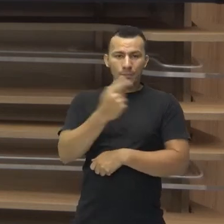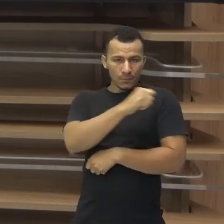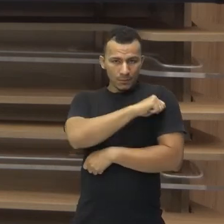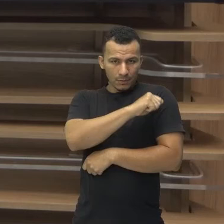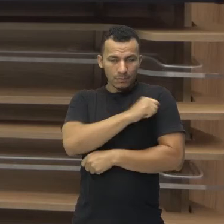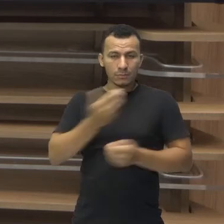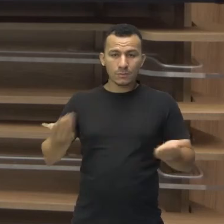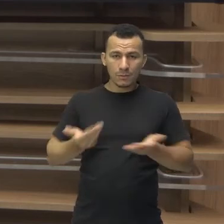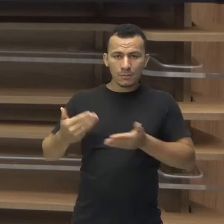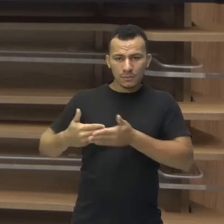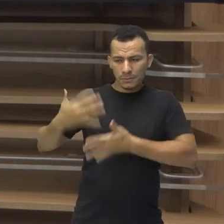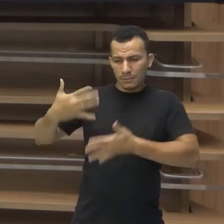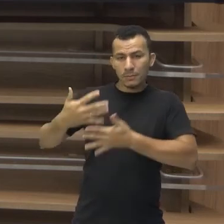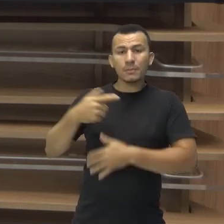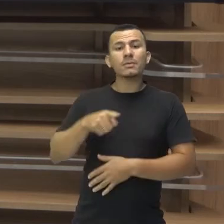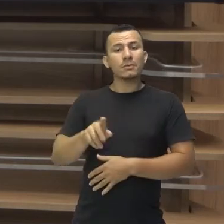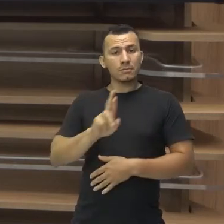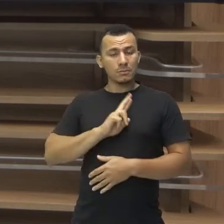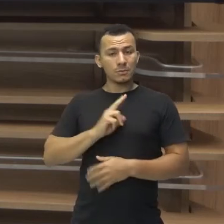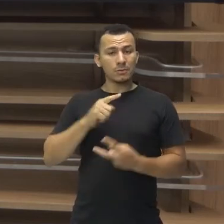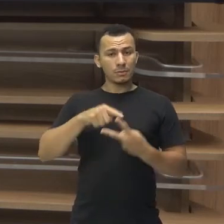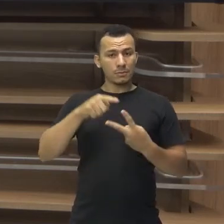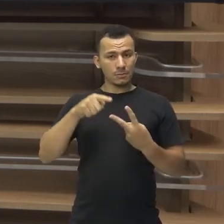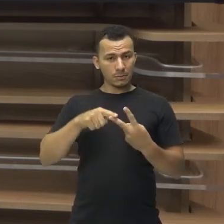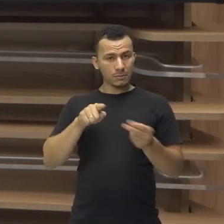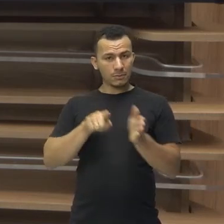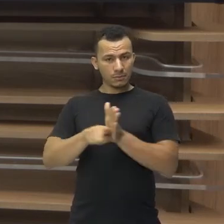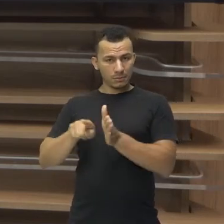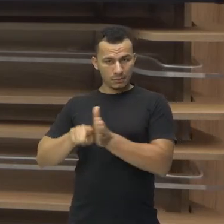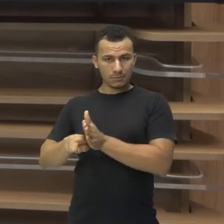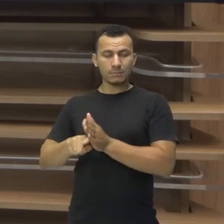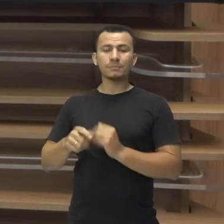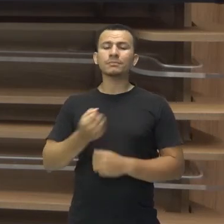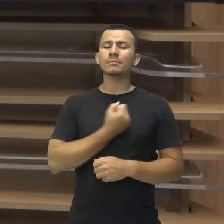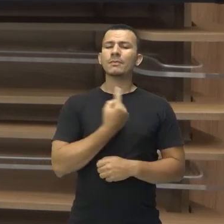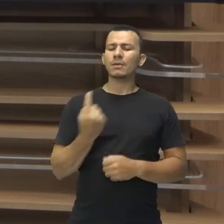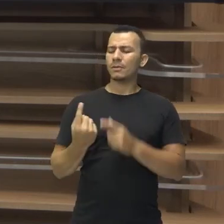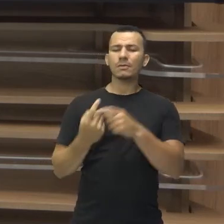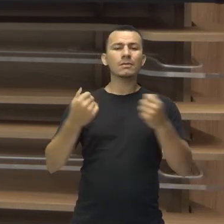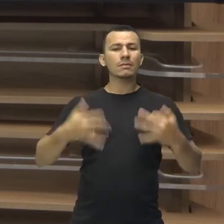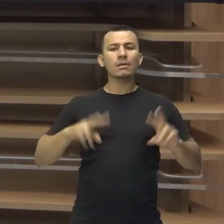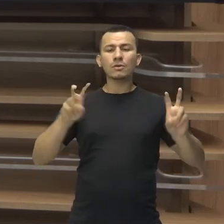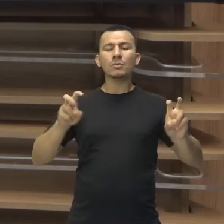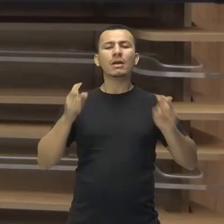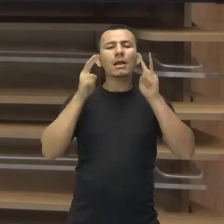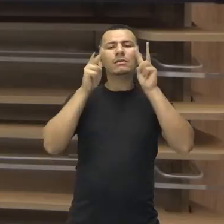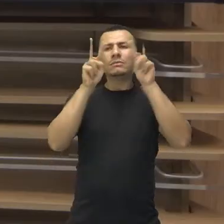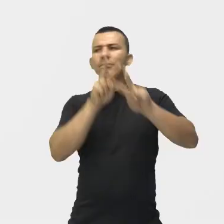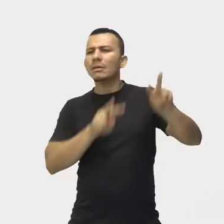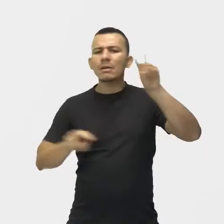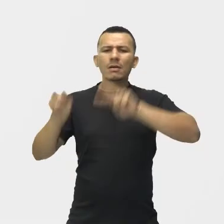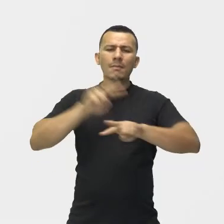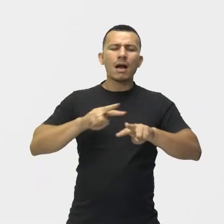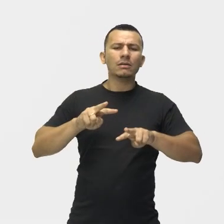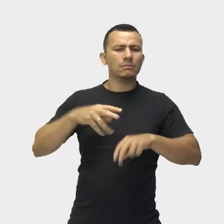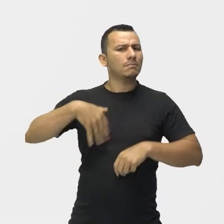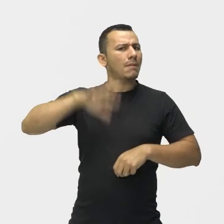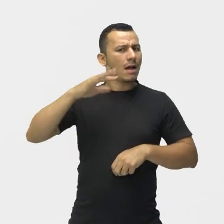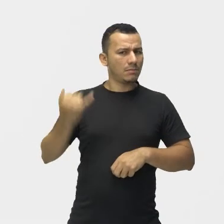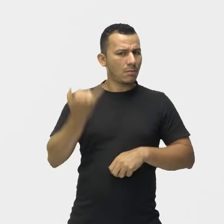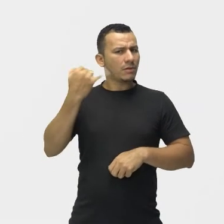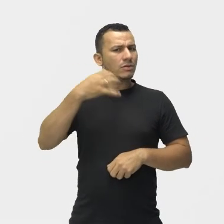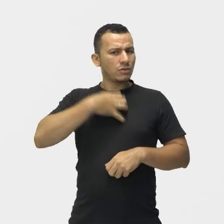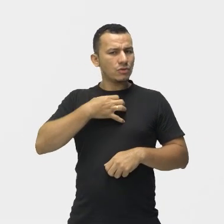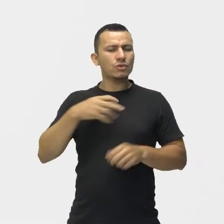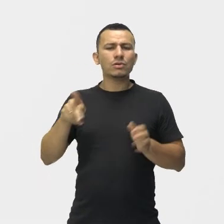aqui no nosso chat que respondeu as duas questões, né? Na nossa primeira questão, a gente está falando ali sobre a visão, né? Que é um dos sentidos mais